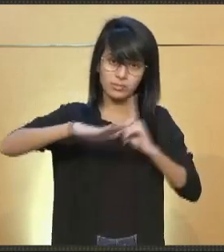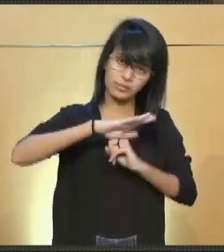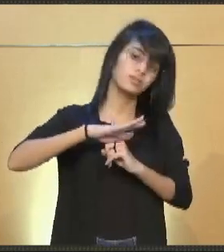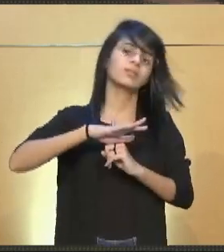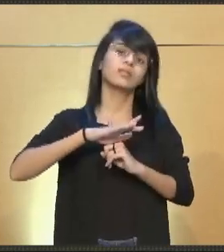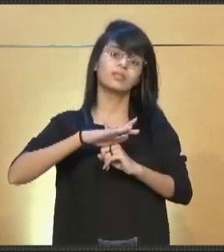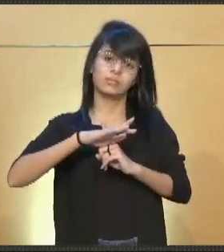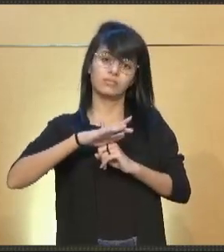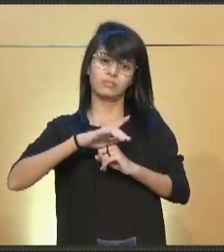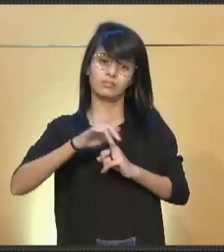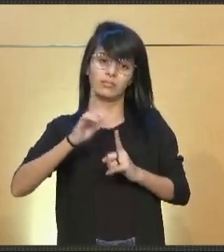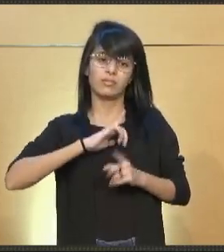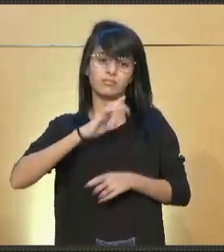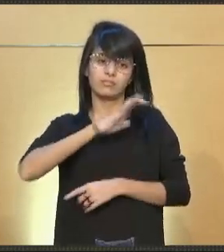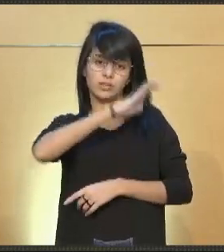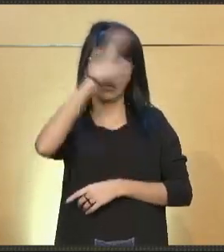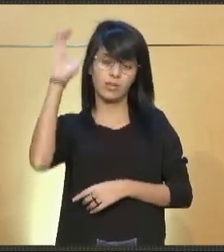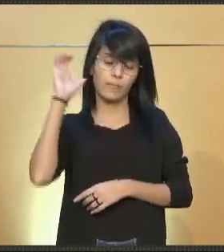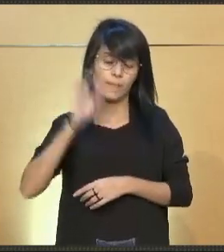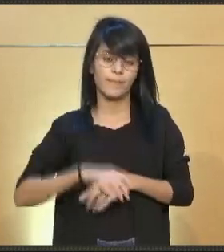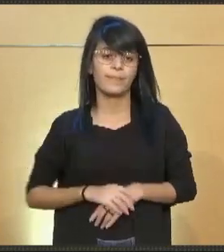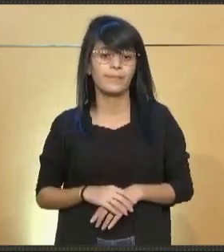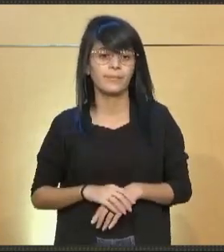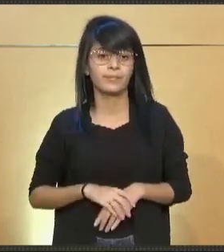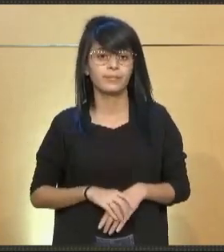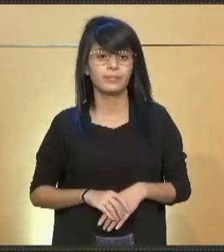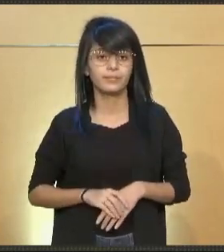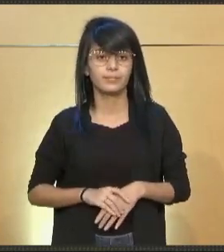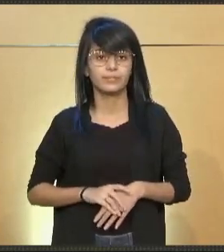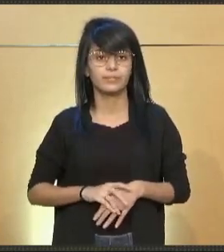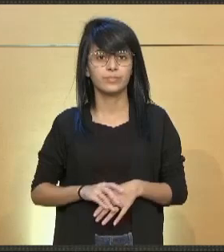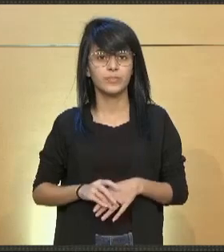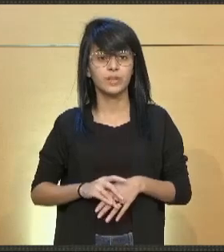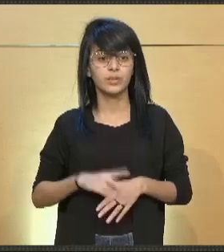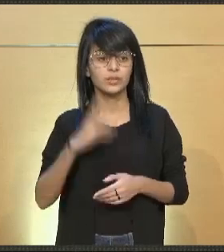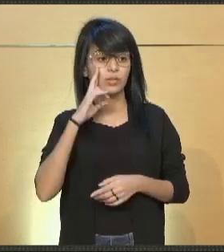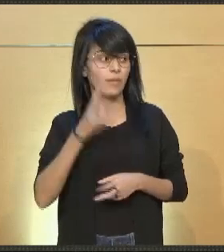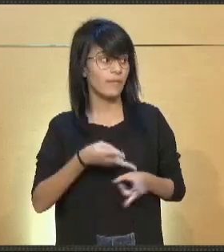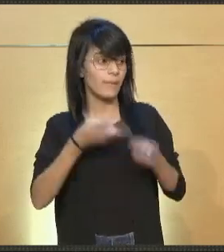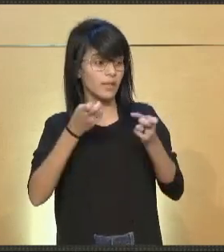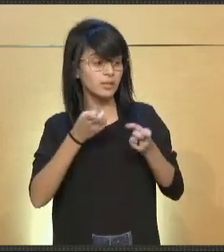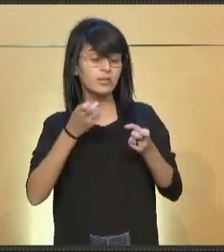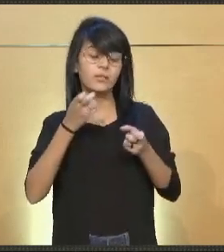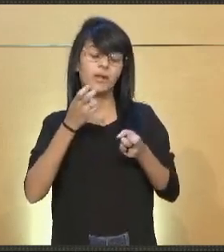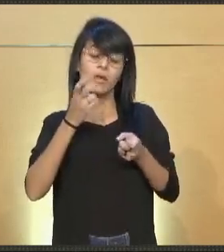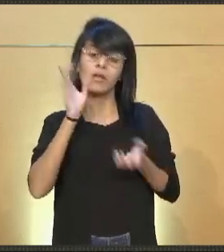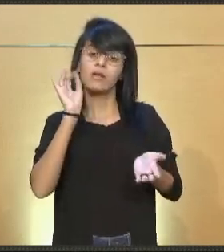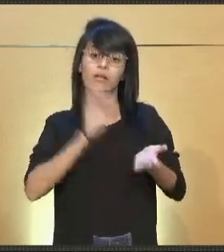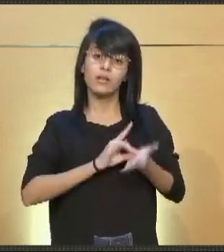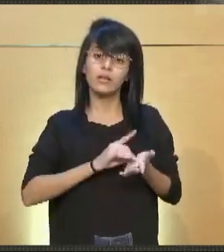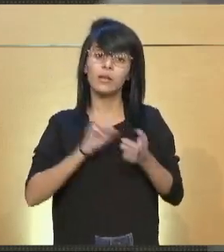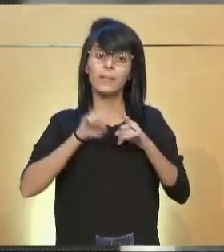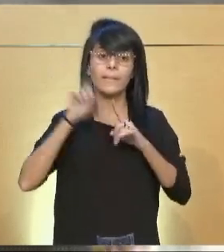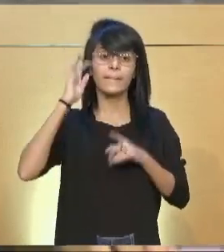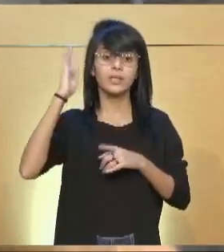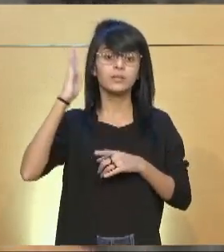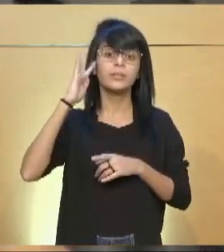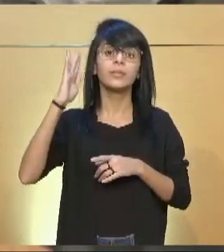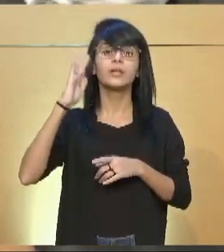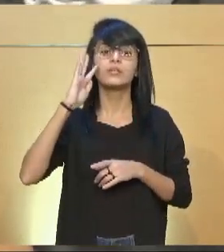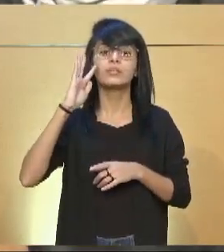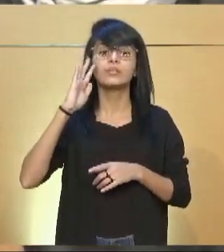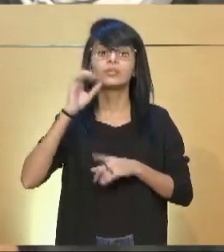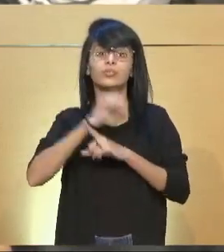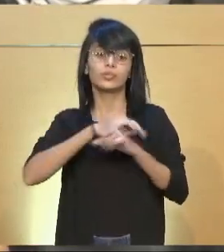novos cidadãos. Com isso, podemos ver a realidade de um pensamento sociológico também no casamento. Então,